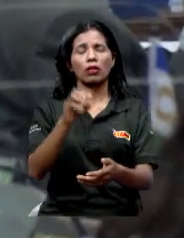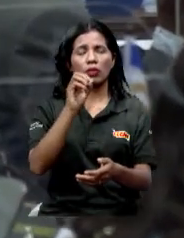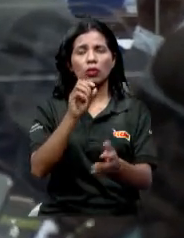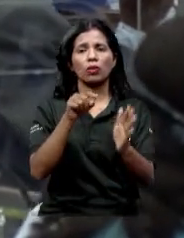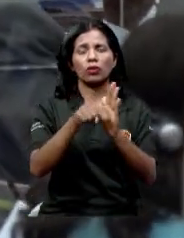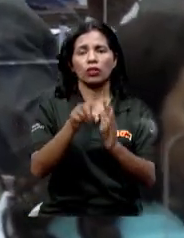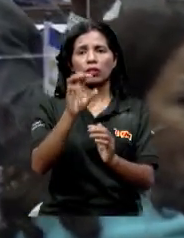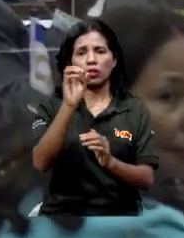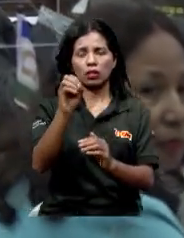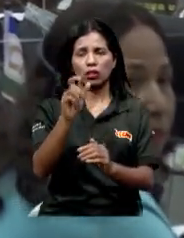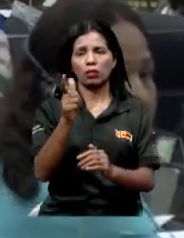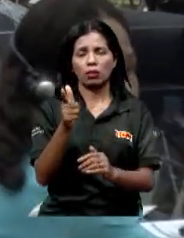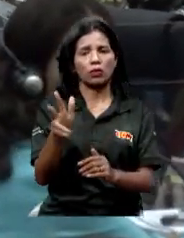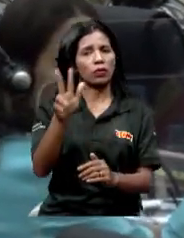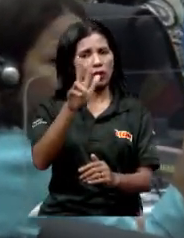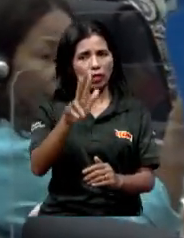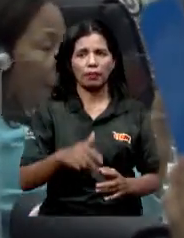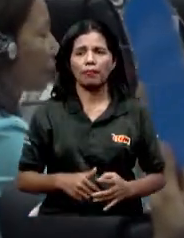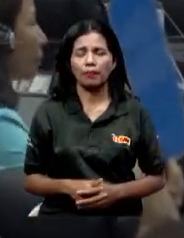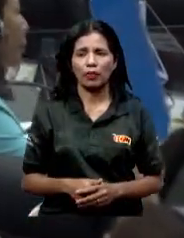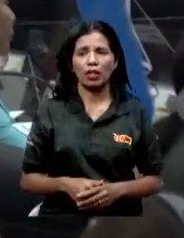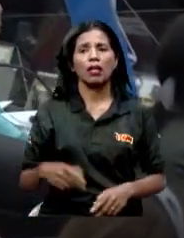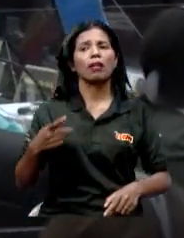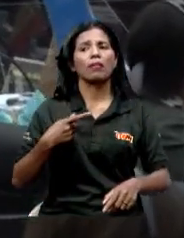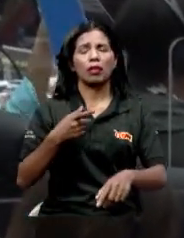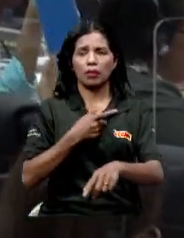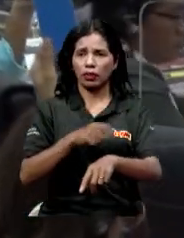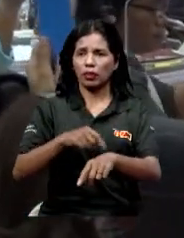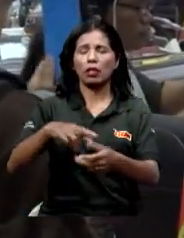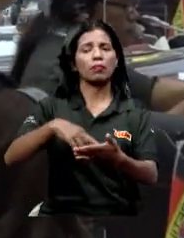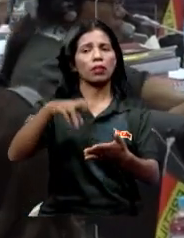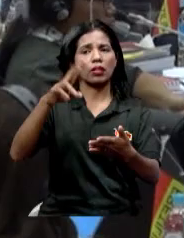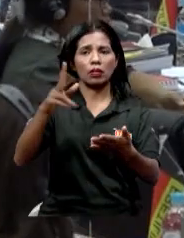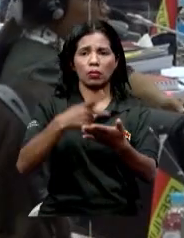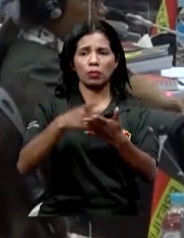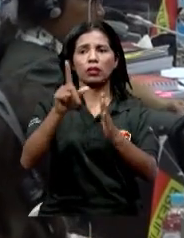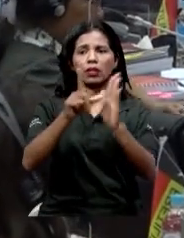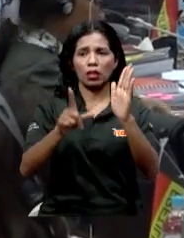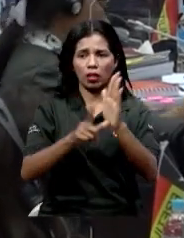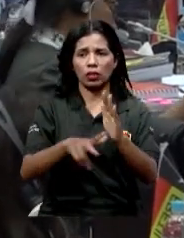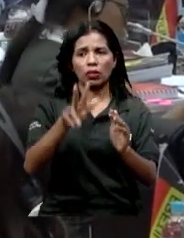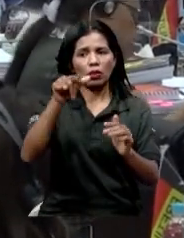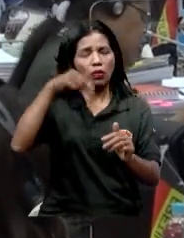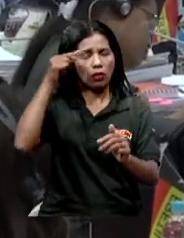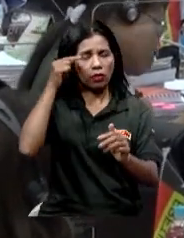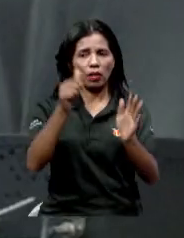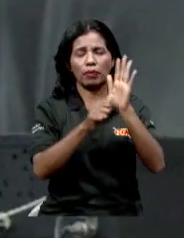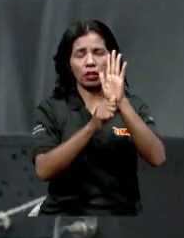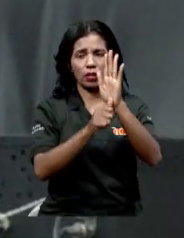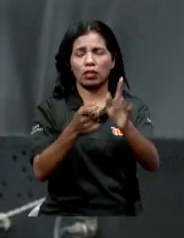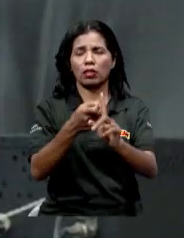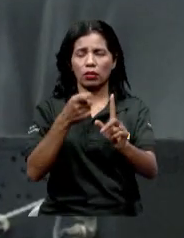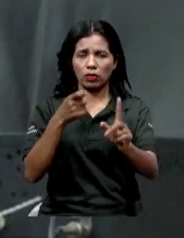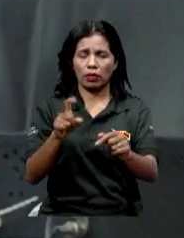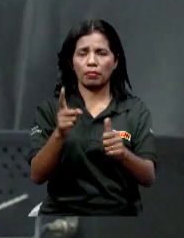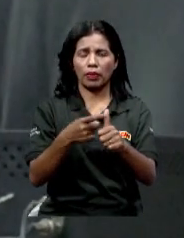na abstenção rua Nulo Sintolo. No Nemos Parlamento Nacional aprova pacote proposta lei tolo, nebe governo apresenta a nessa alteração da